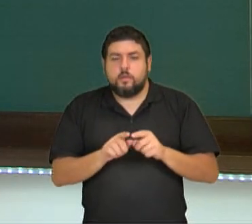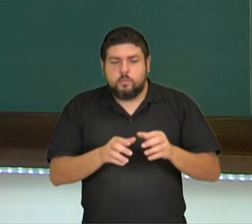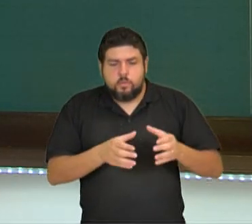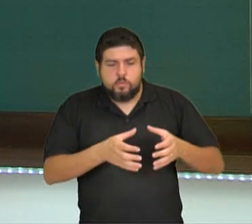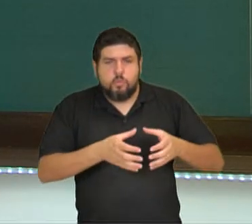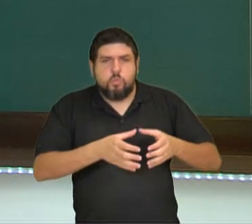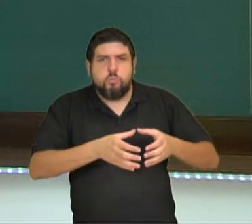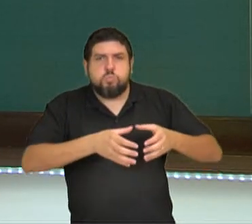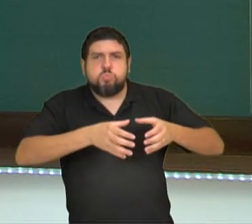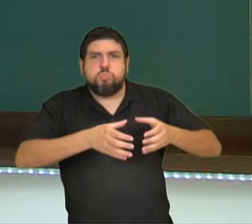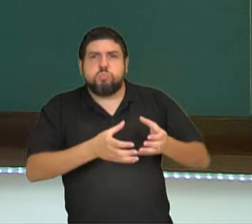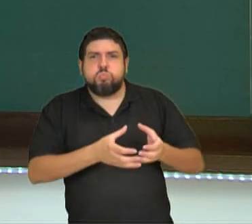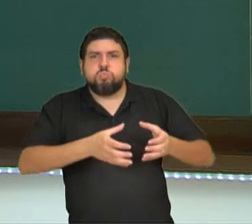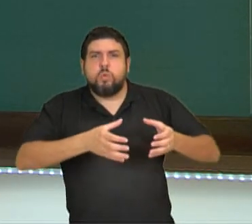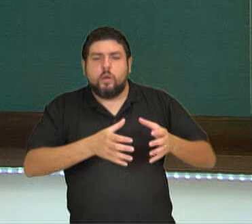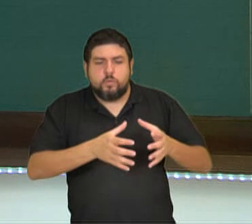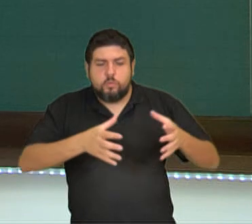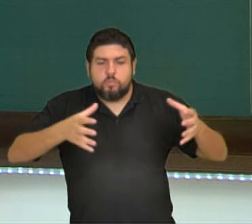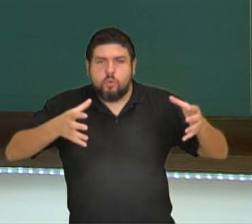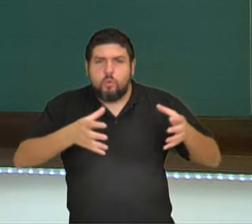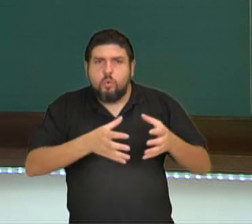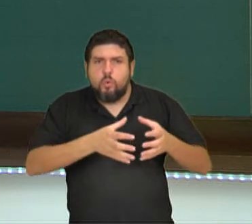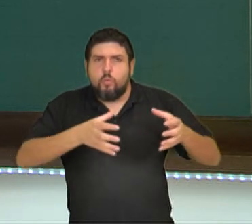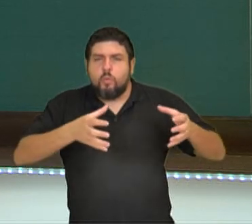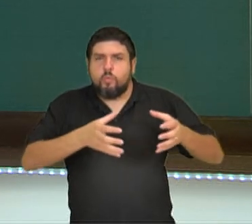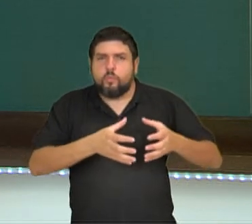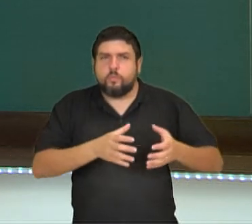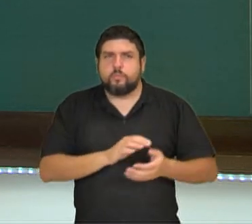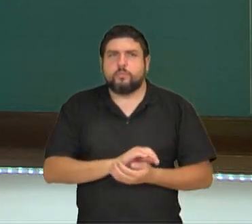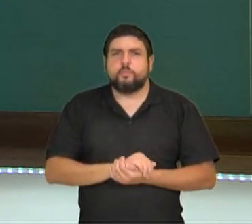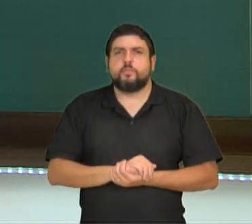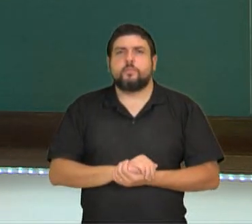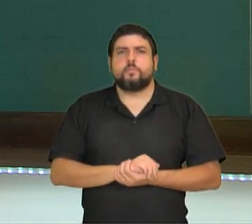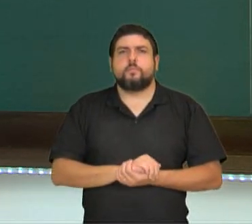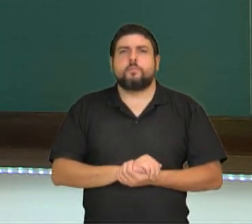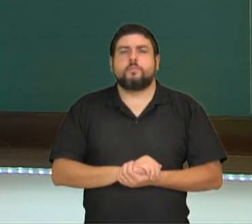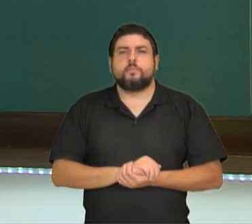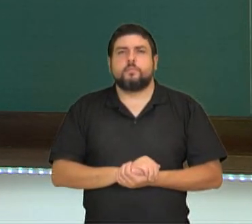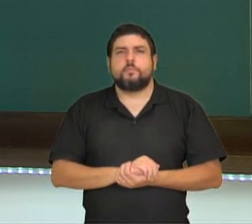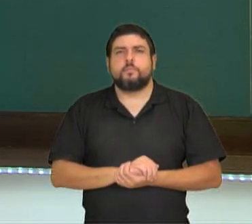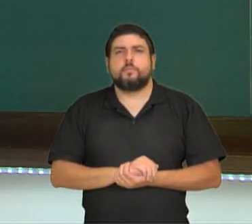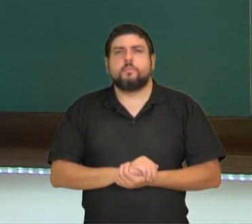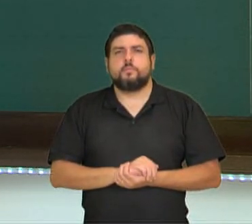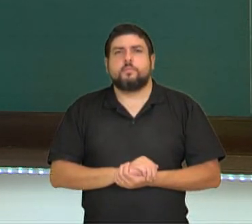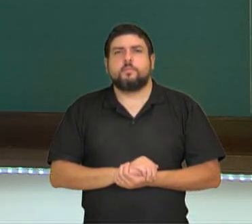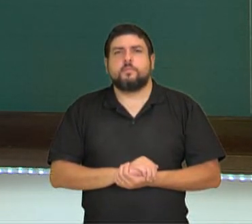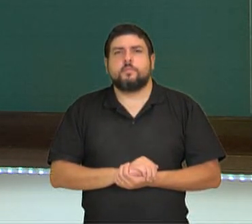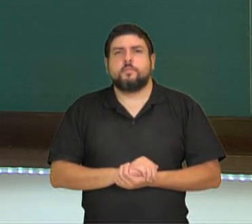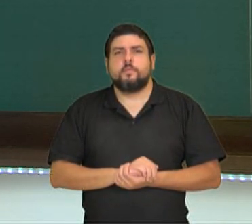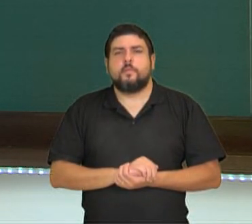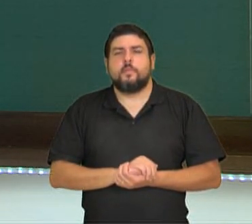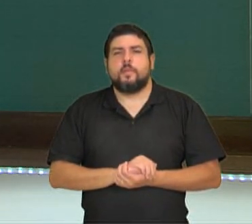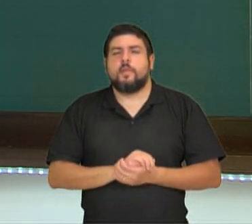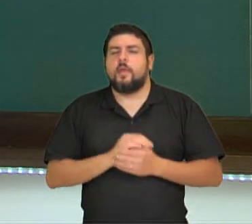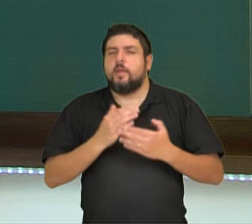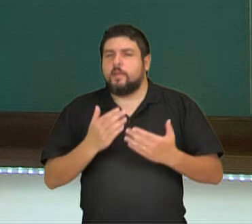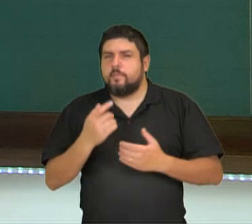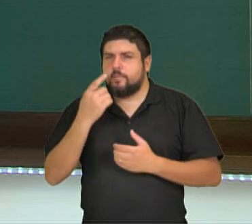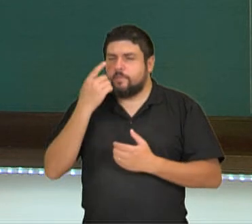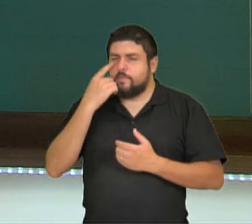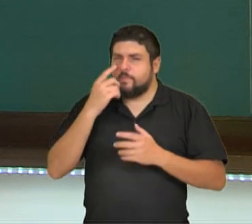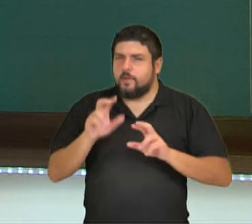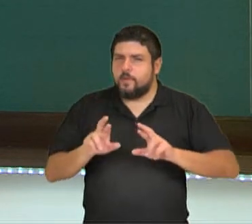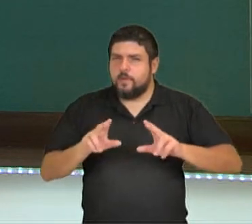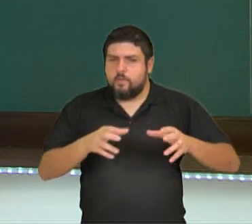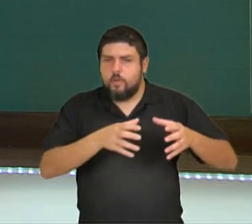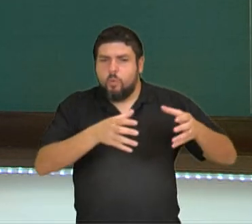também vai interferir no som do berimbau. Olha só. antes, né? Antes da gente ver aí a diferença do